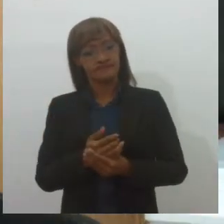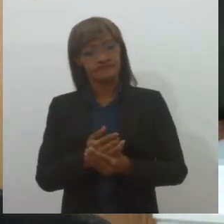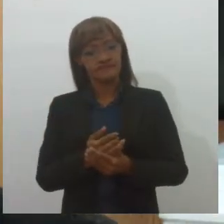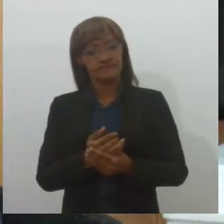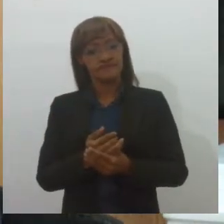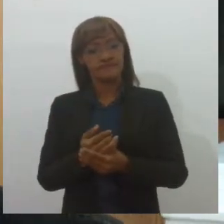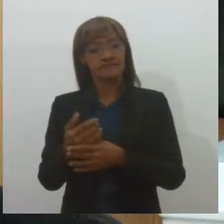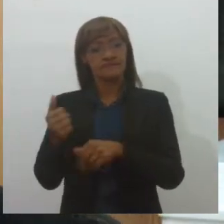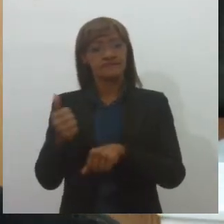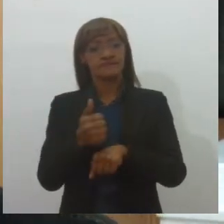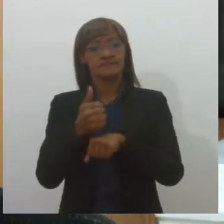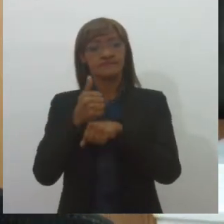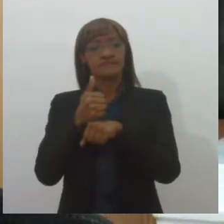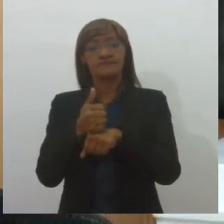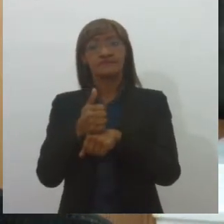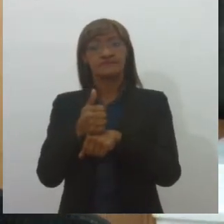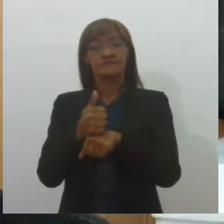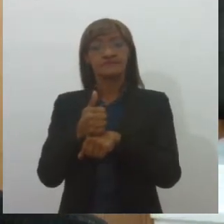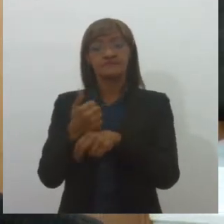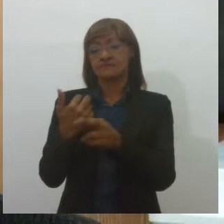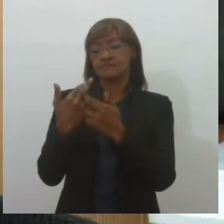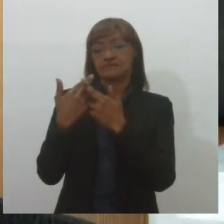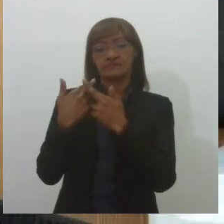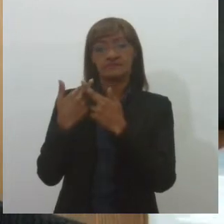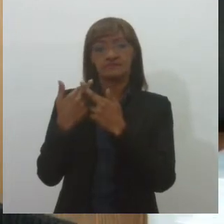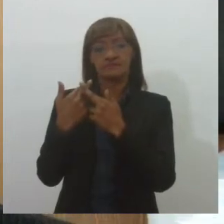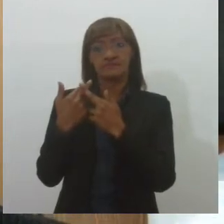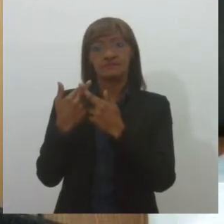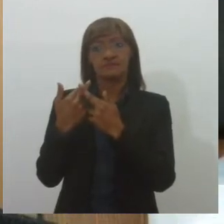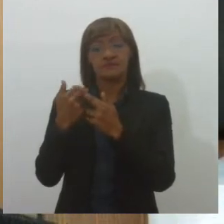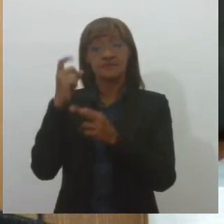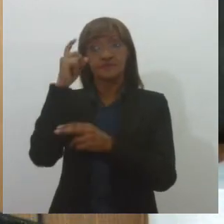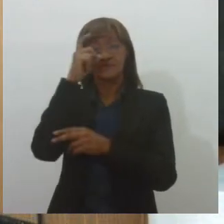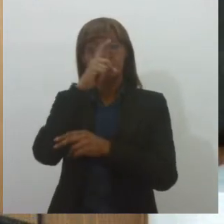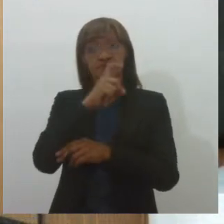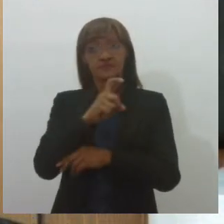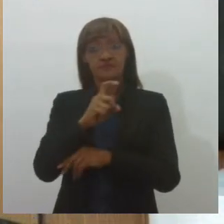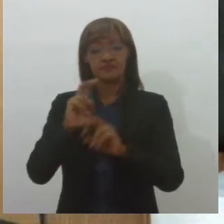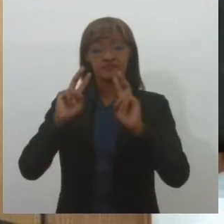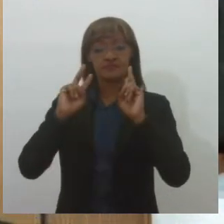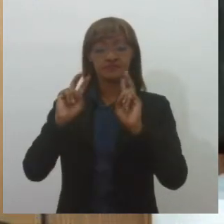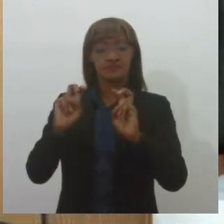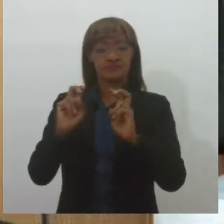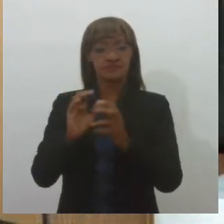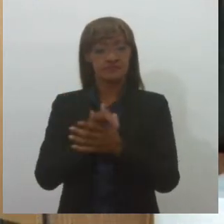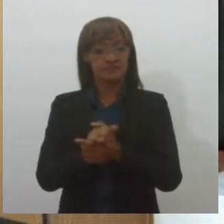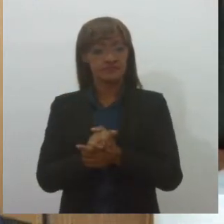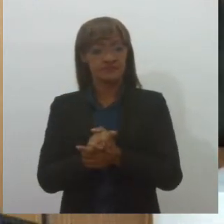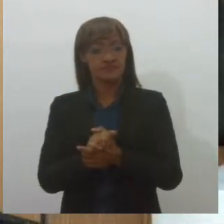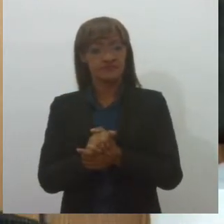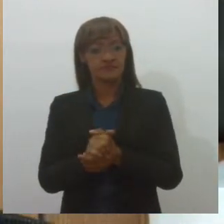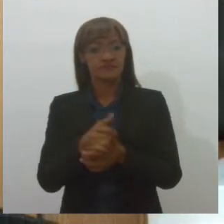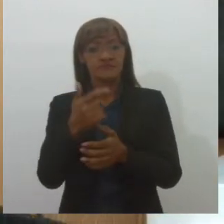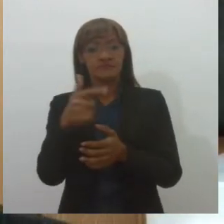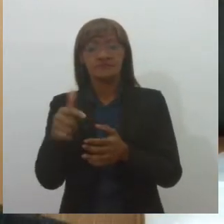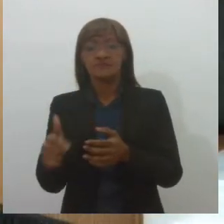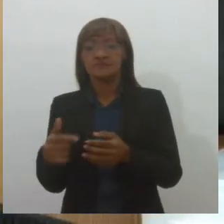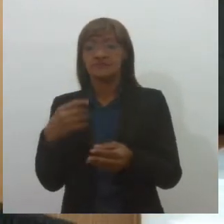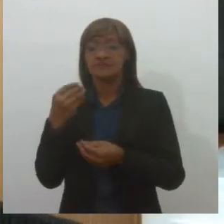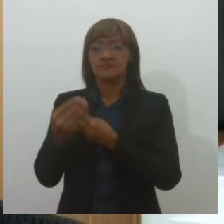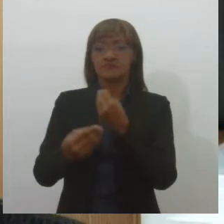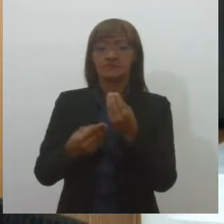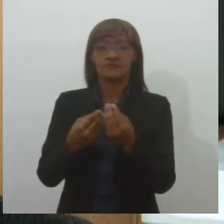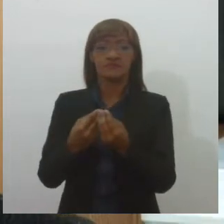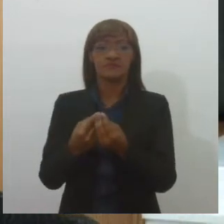que está na ponta dificilmente ele é visto estamos não seja Shop não chega a ser tão destacados quanto